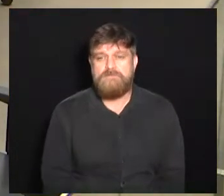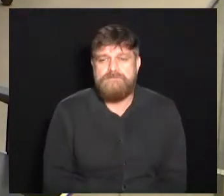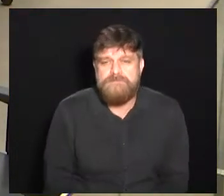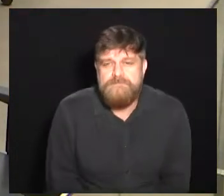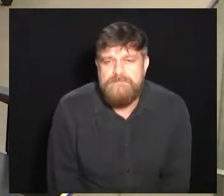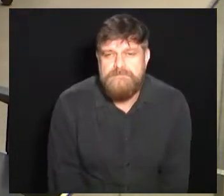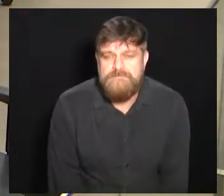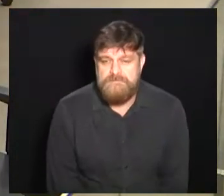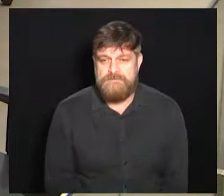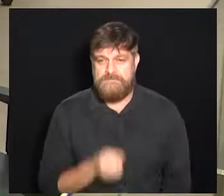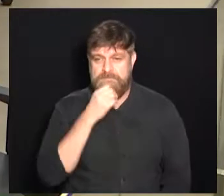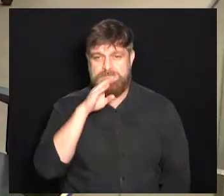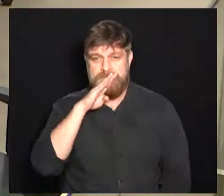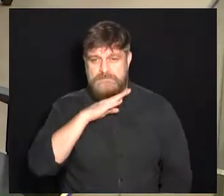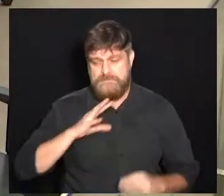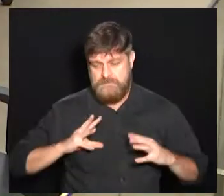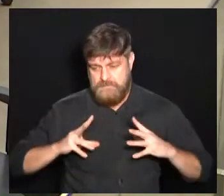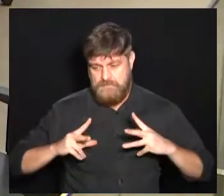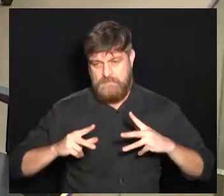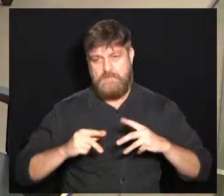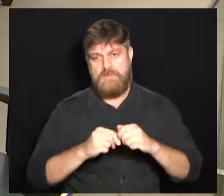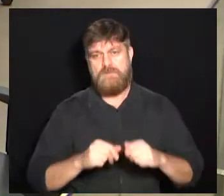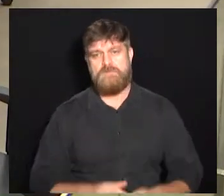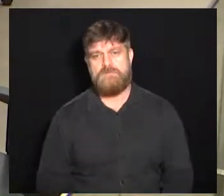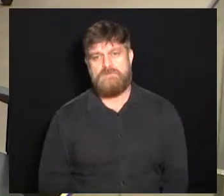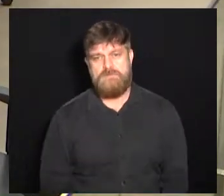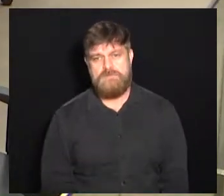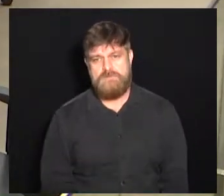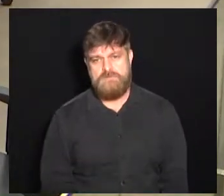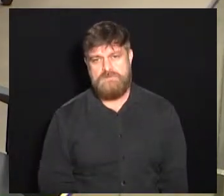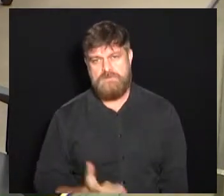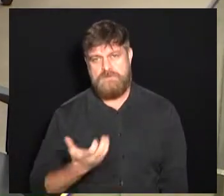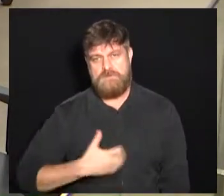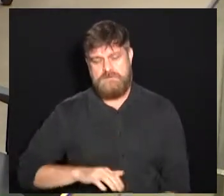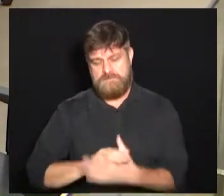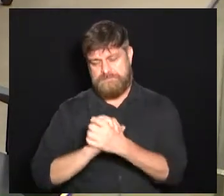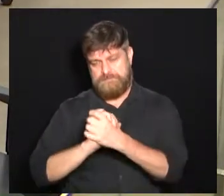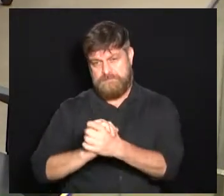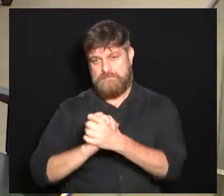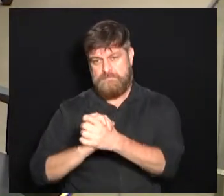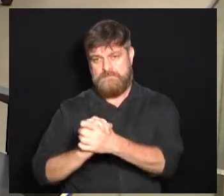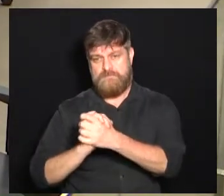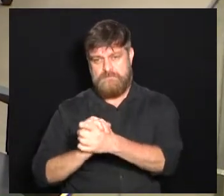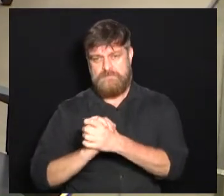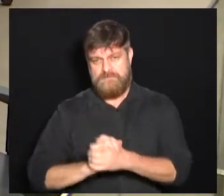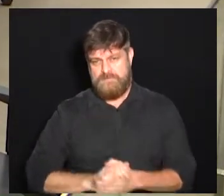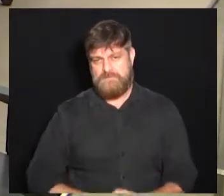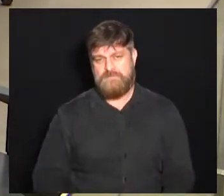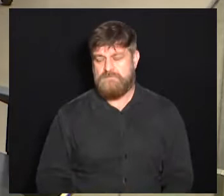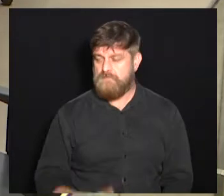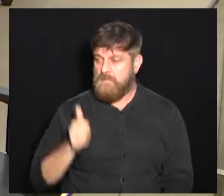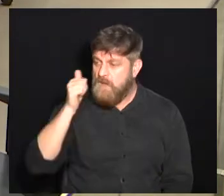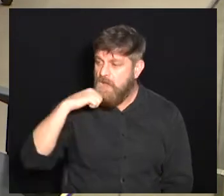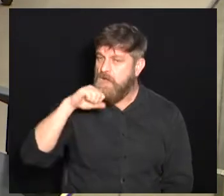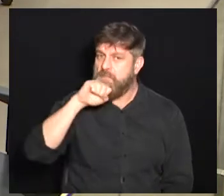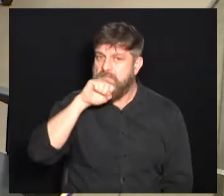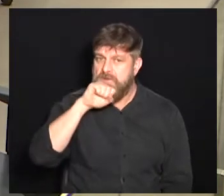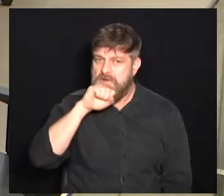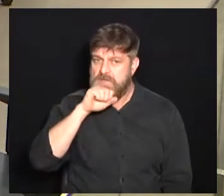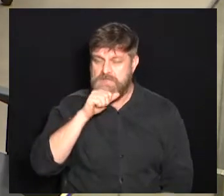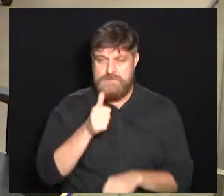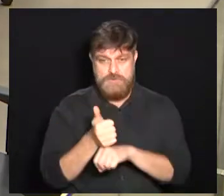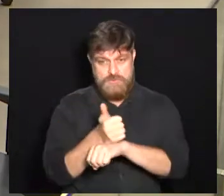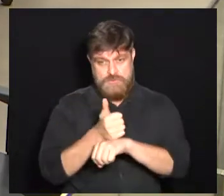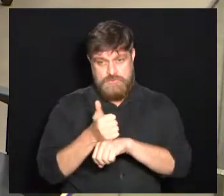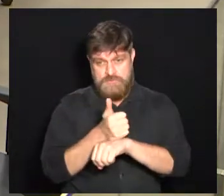Bom, boa tarde a todos e a todas. Queria cumprimentar aqui particular as mães, os